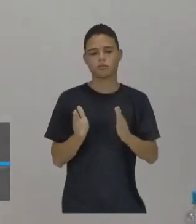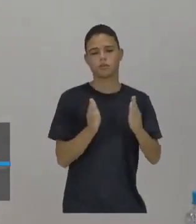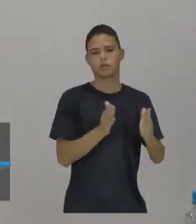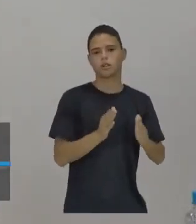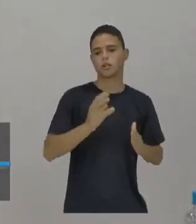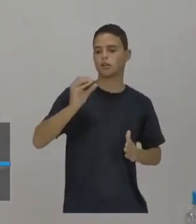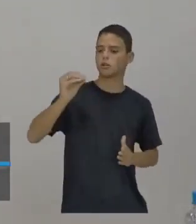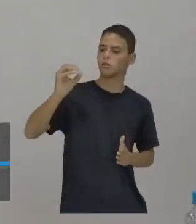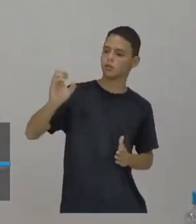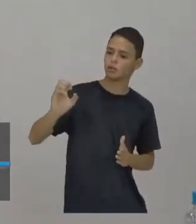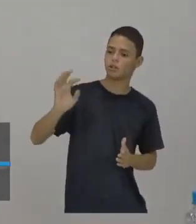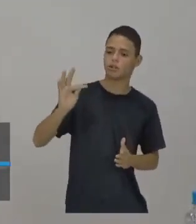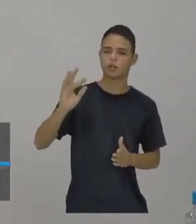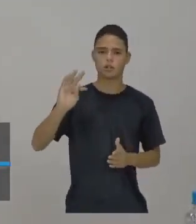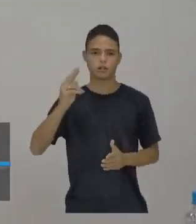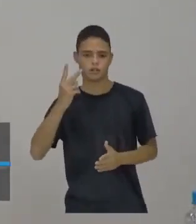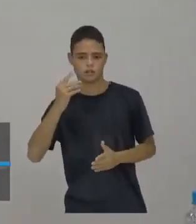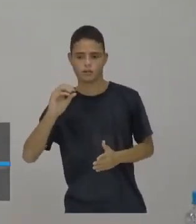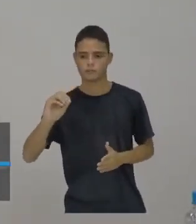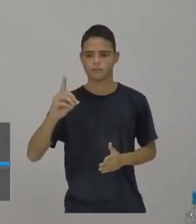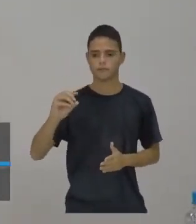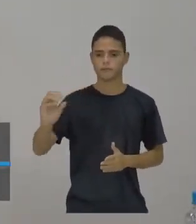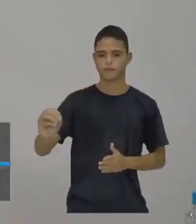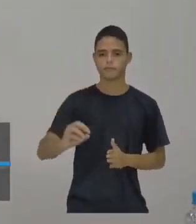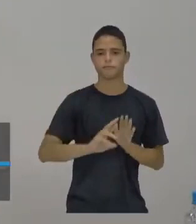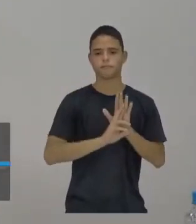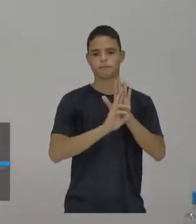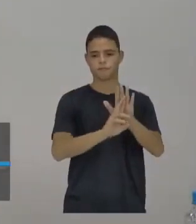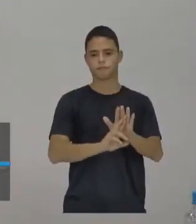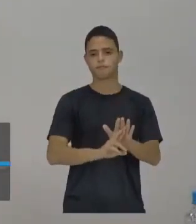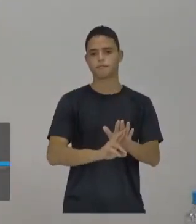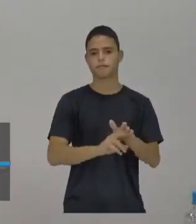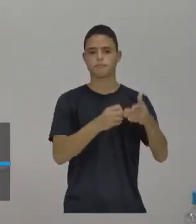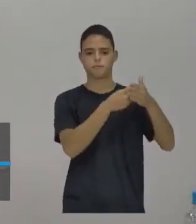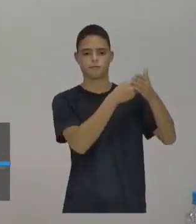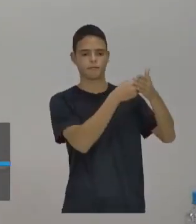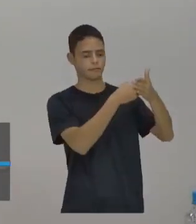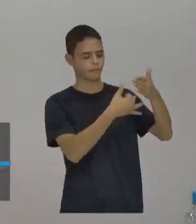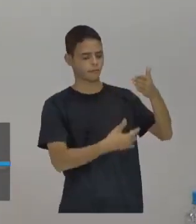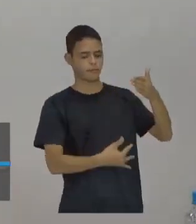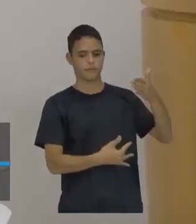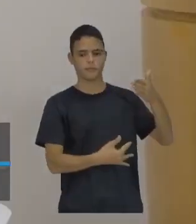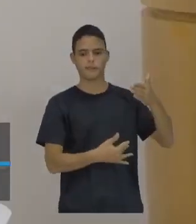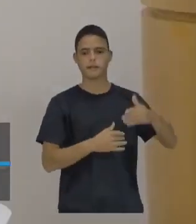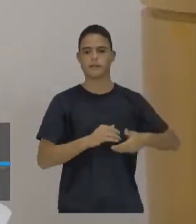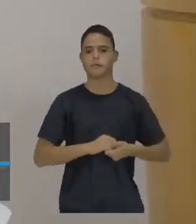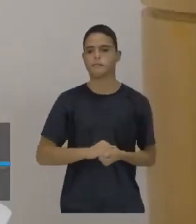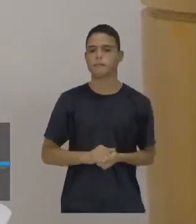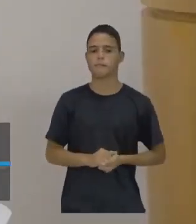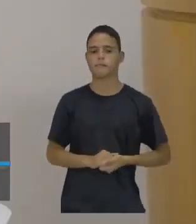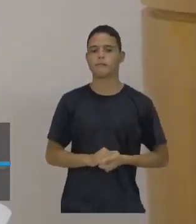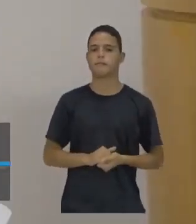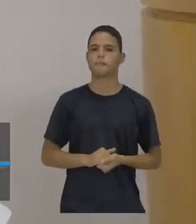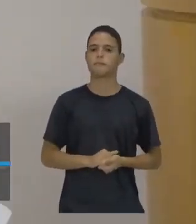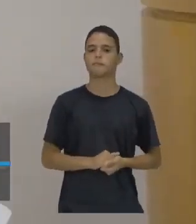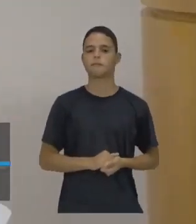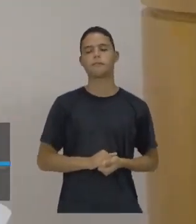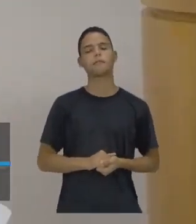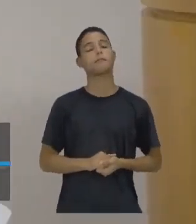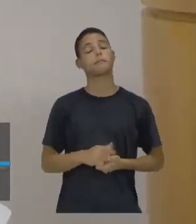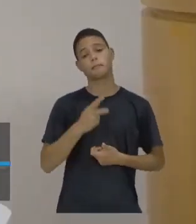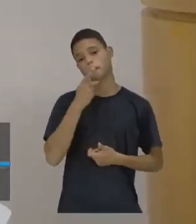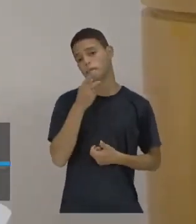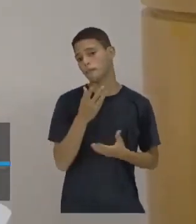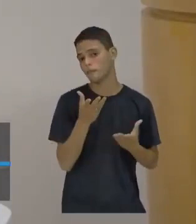coesão e referência, tá certo? Professora Tayana, e o pessoal está falando sobre o quê? Sobre a geração canguru. Olha, eles estavam falando aqui